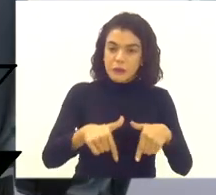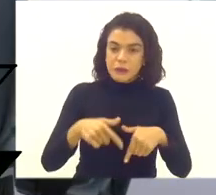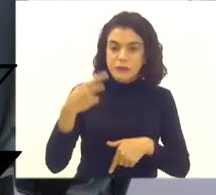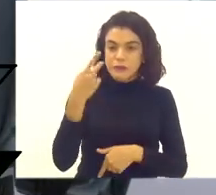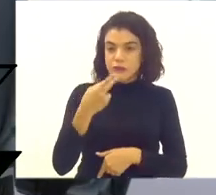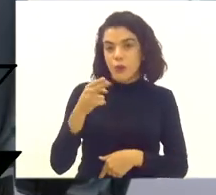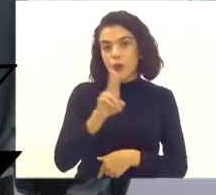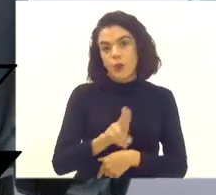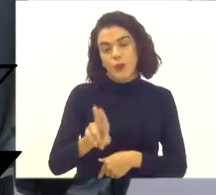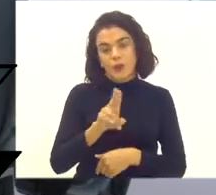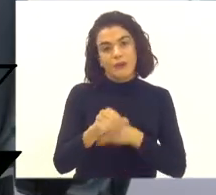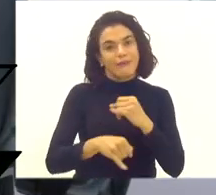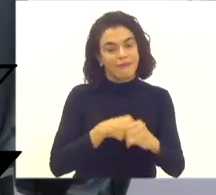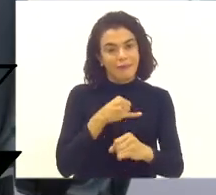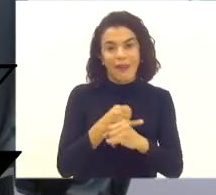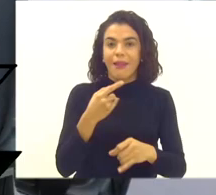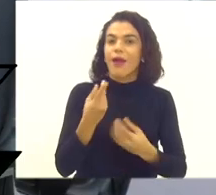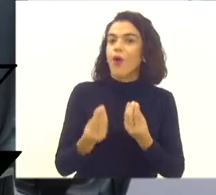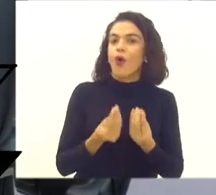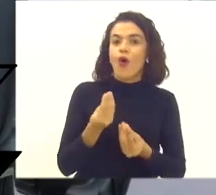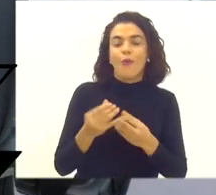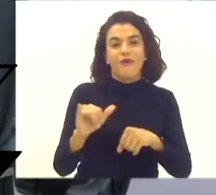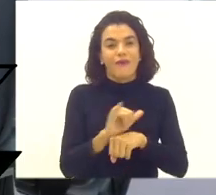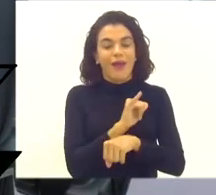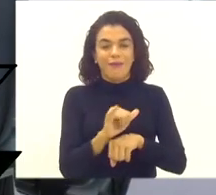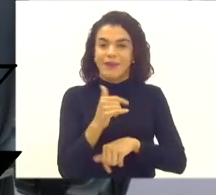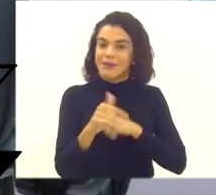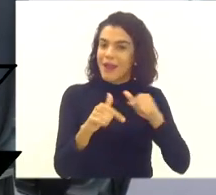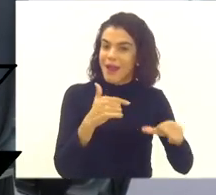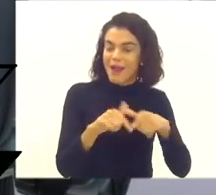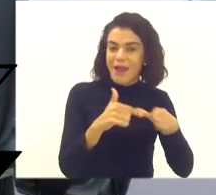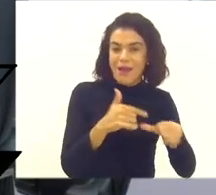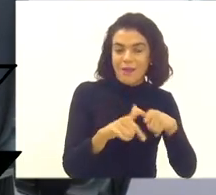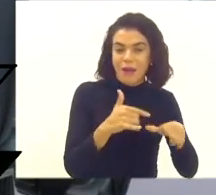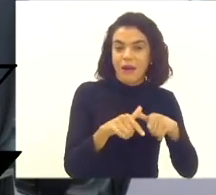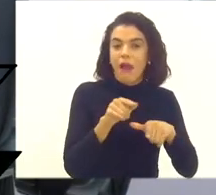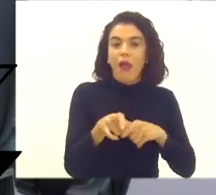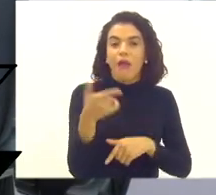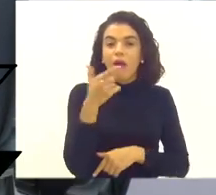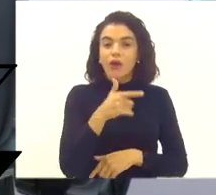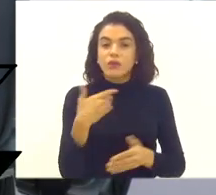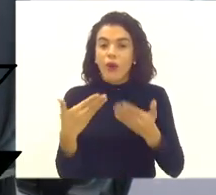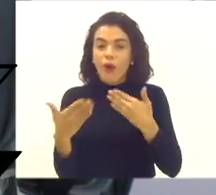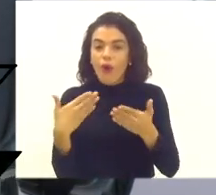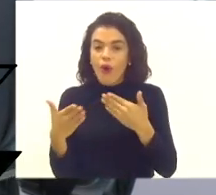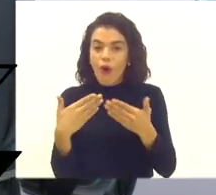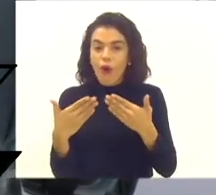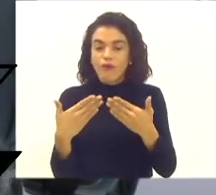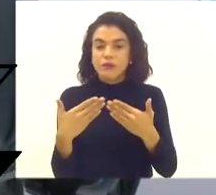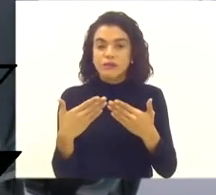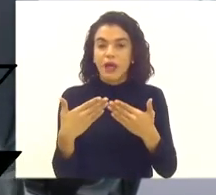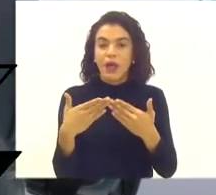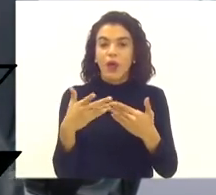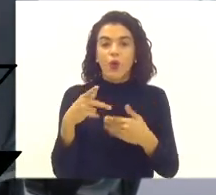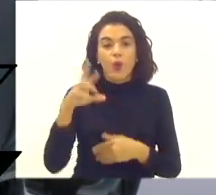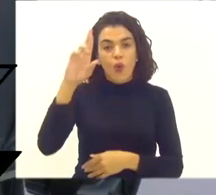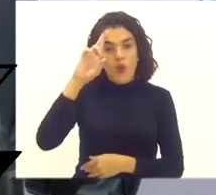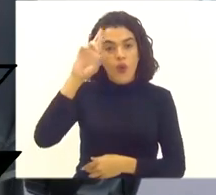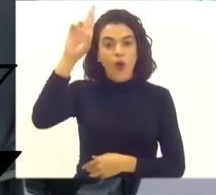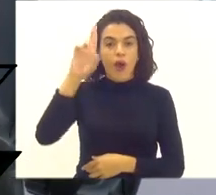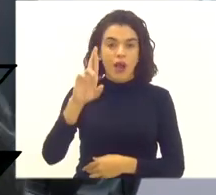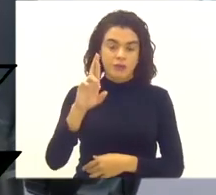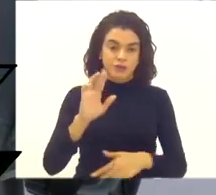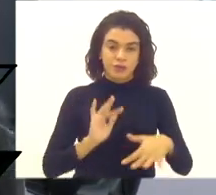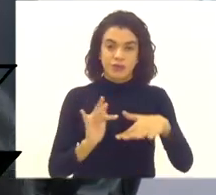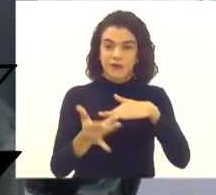né A internet como uma ferramenta deputada Dani é você não conseguir conversar com o provedor quer dizer você